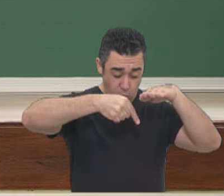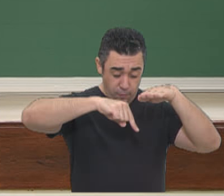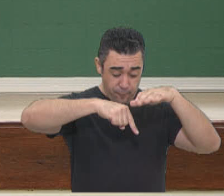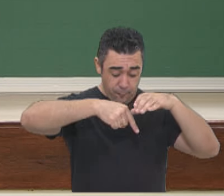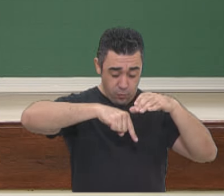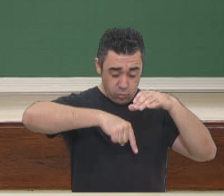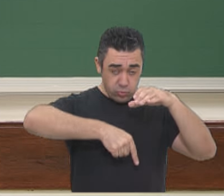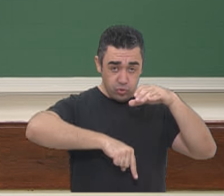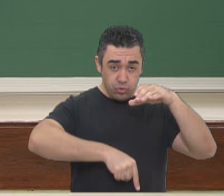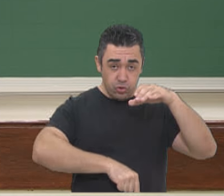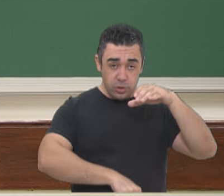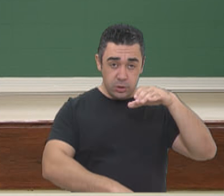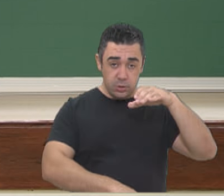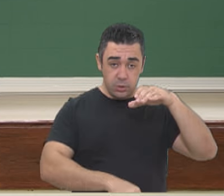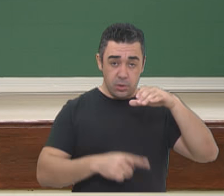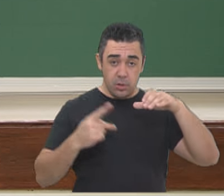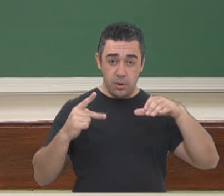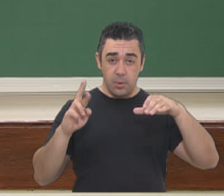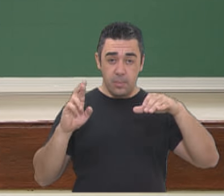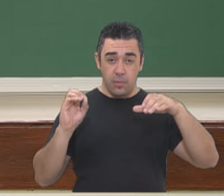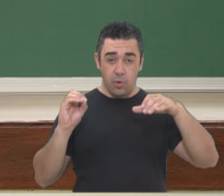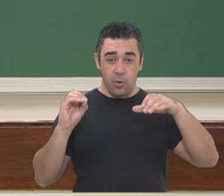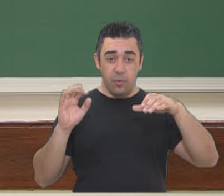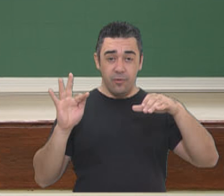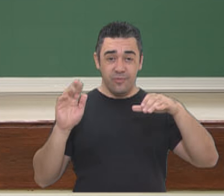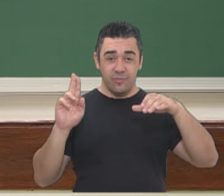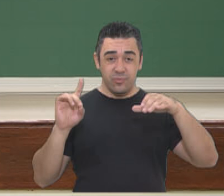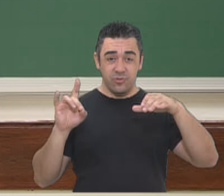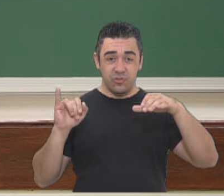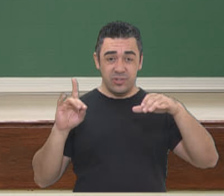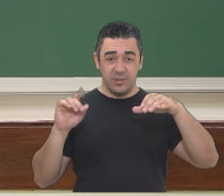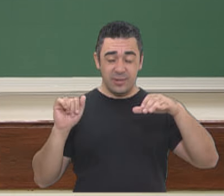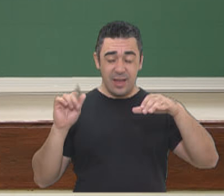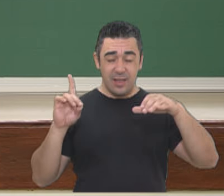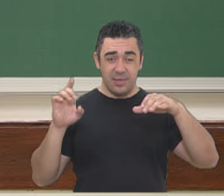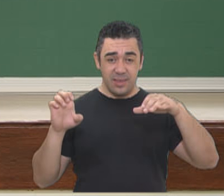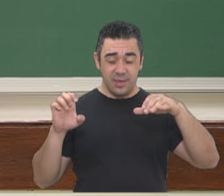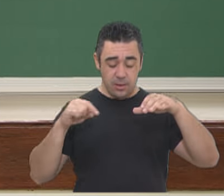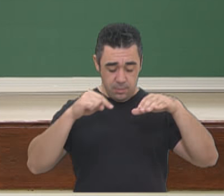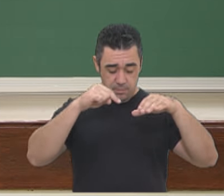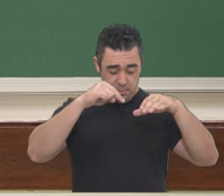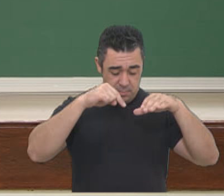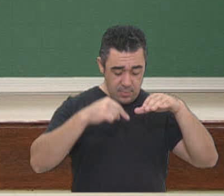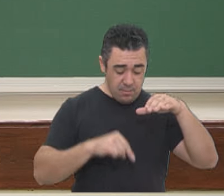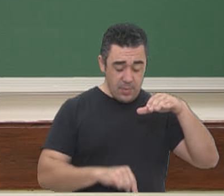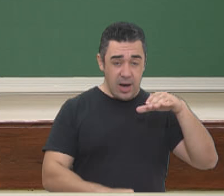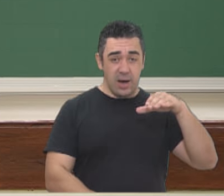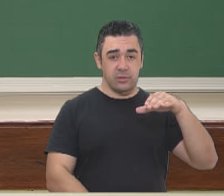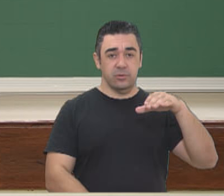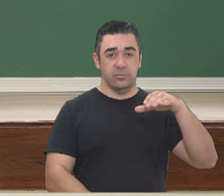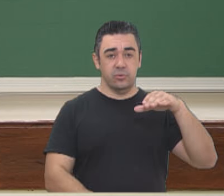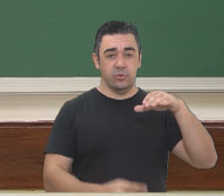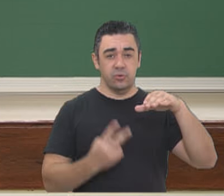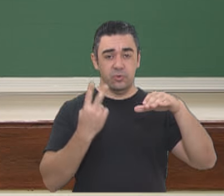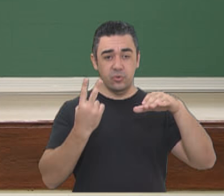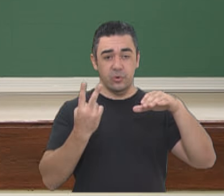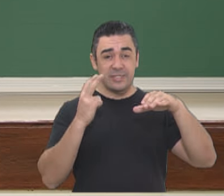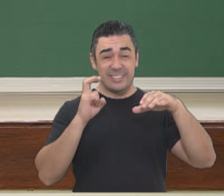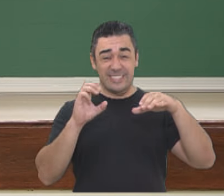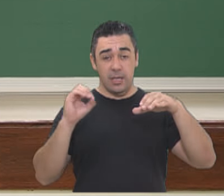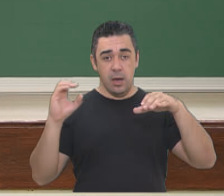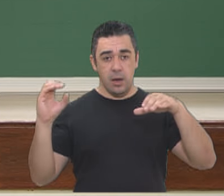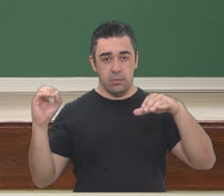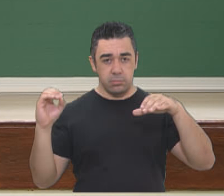que profundidade, o meu referencial é o nível do mar. Profundidade é o que está abaixo do nível do mar, tudo